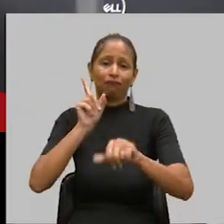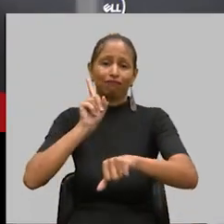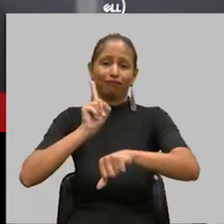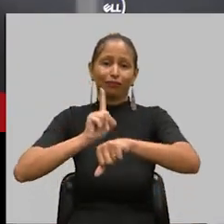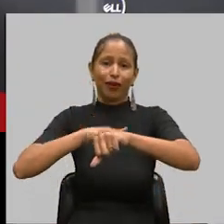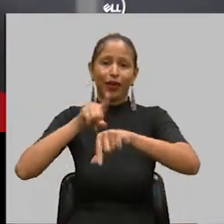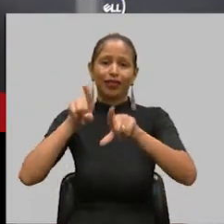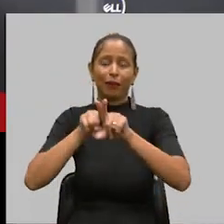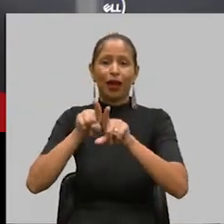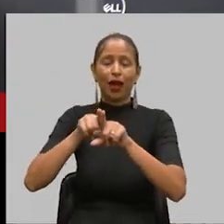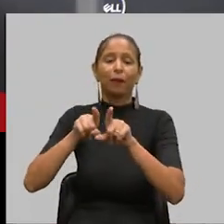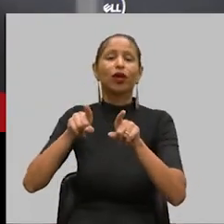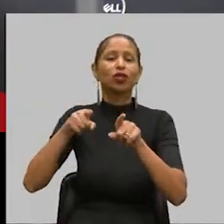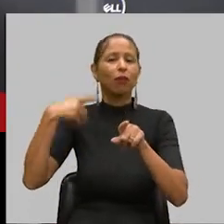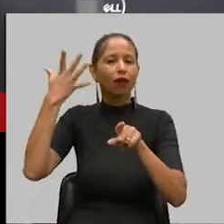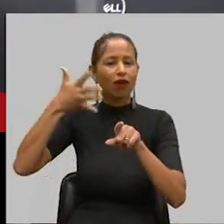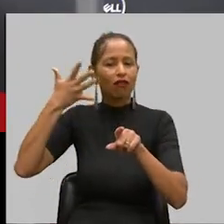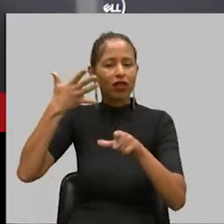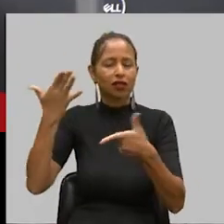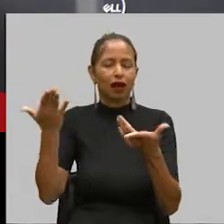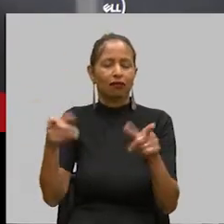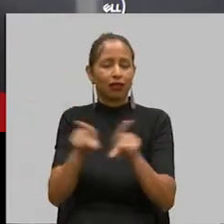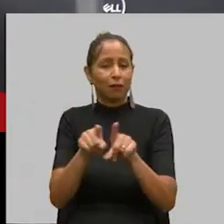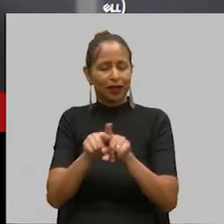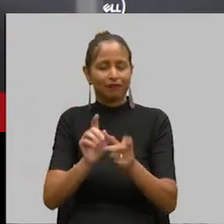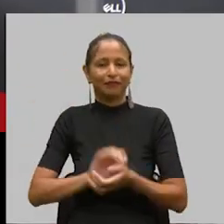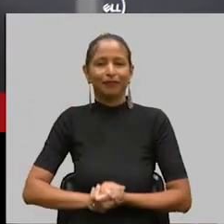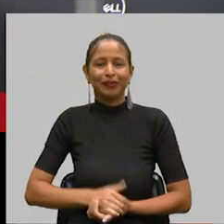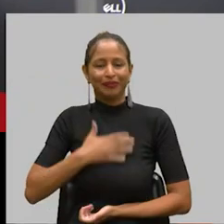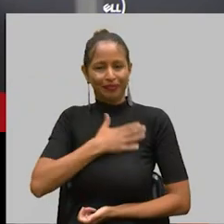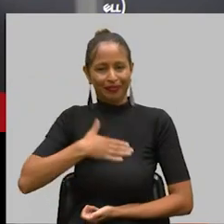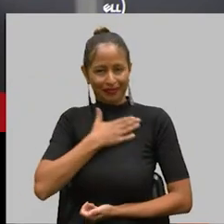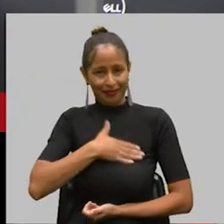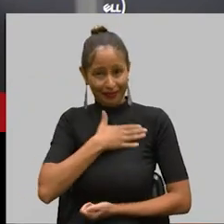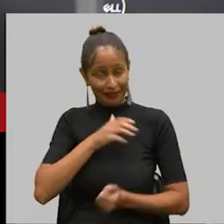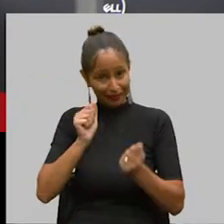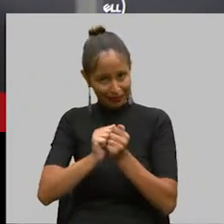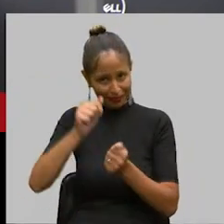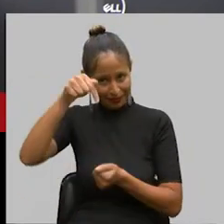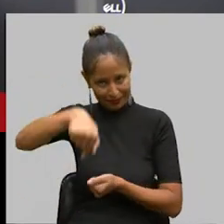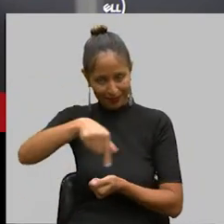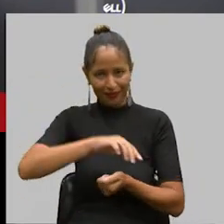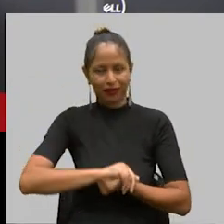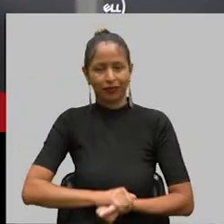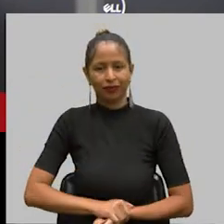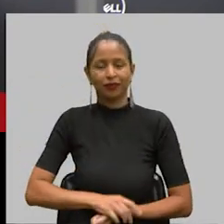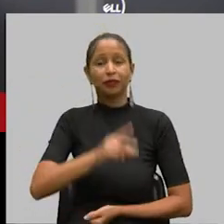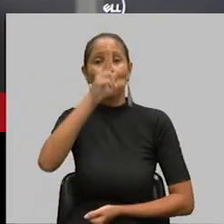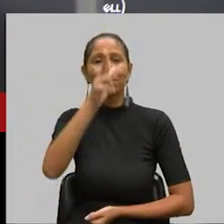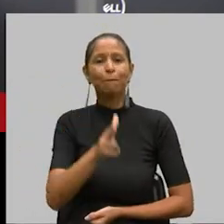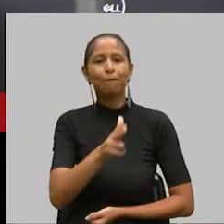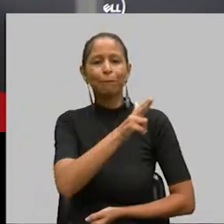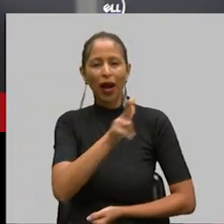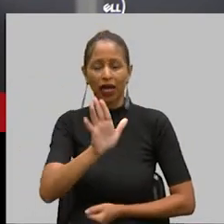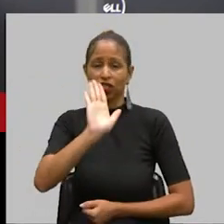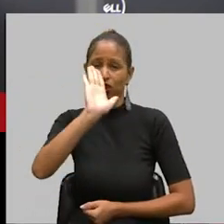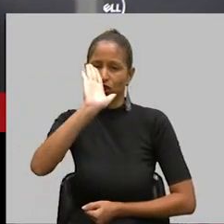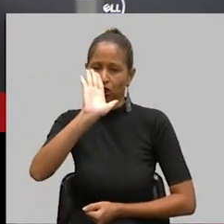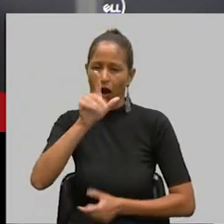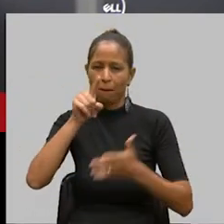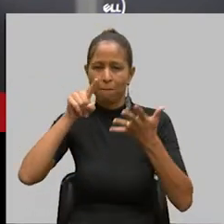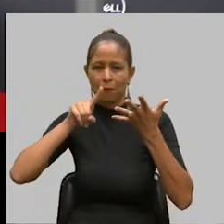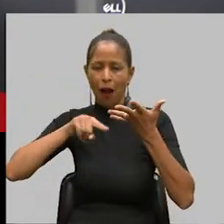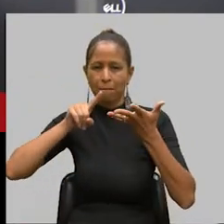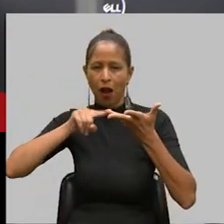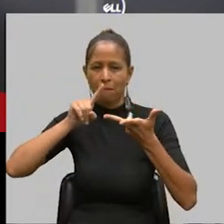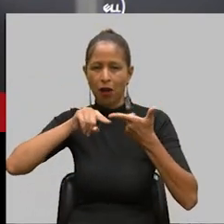também na outra mesa que vocês têm de trabalho mas é um prazer estar aqui Padre João adiantou alguns pontos